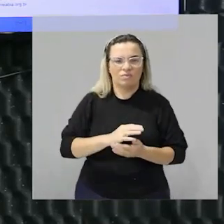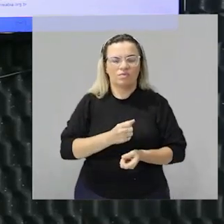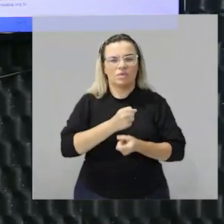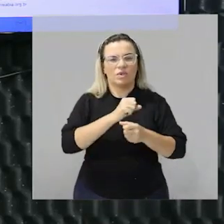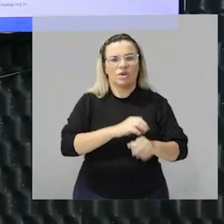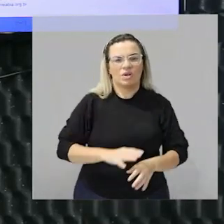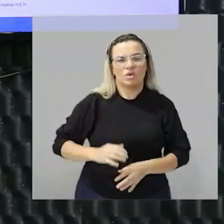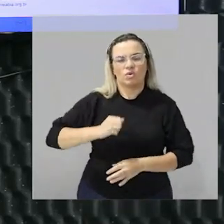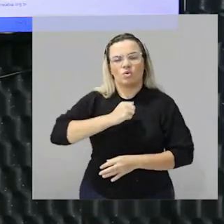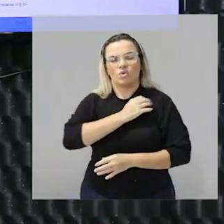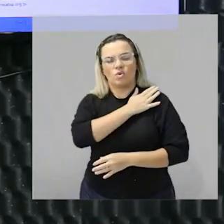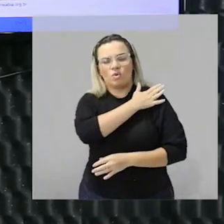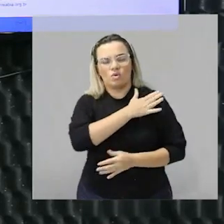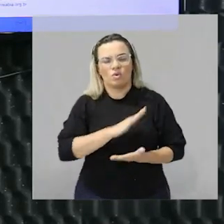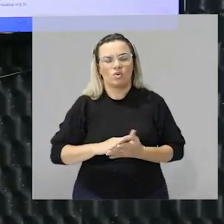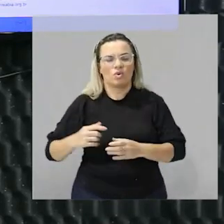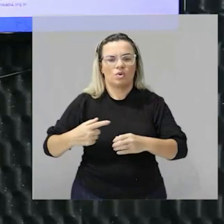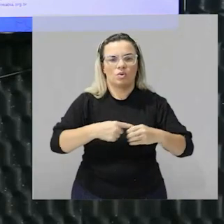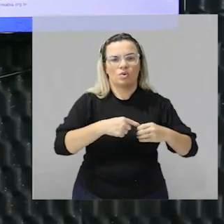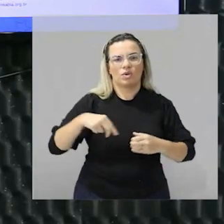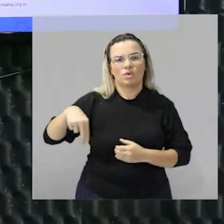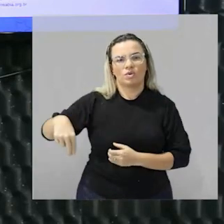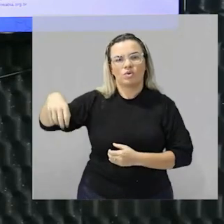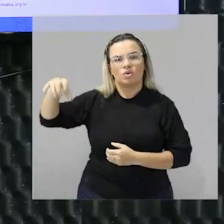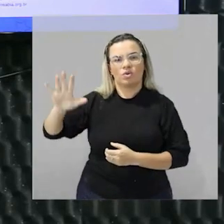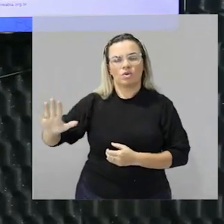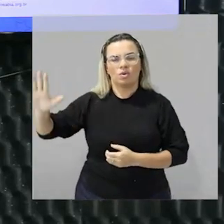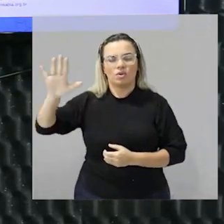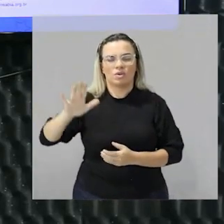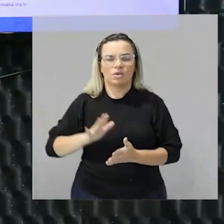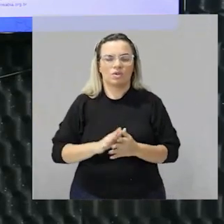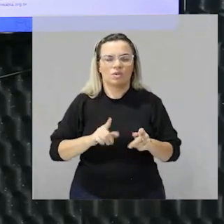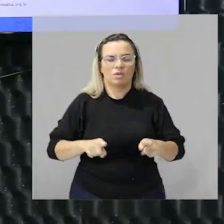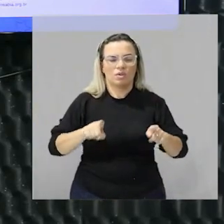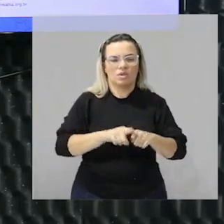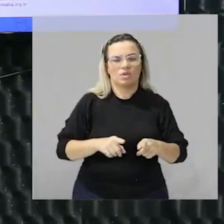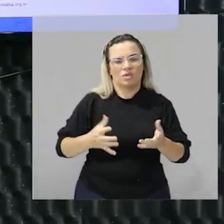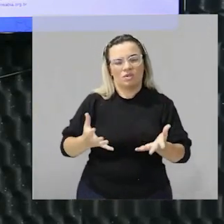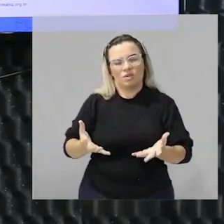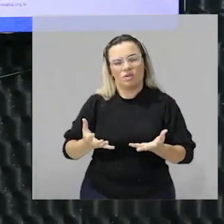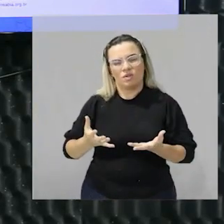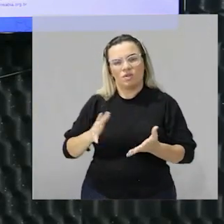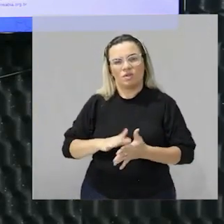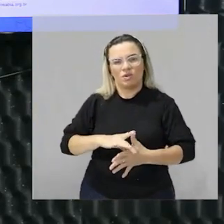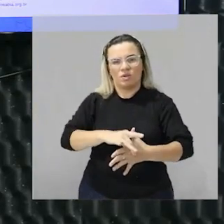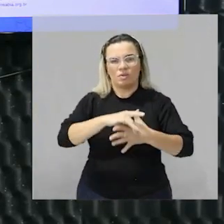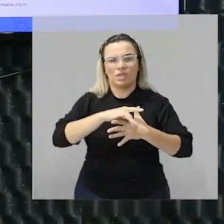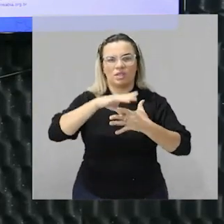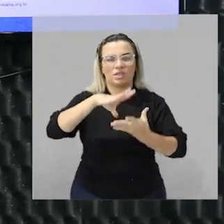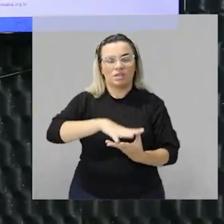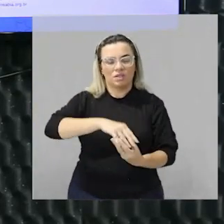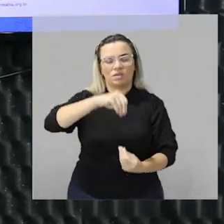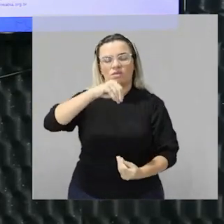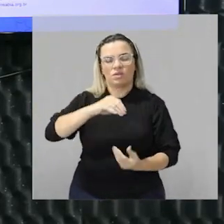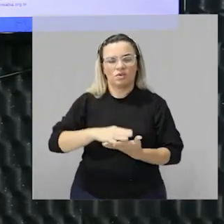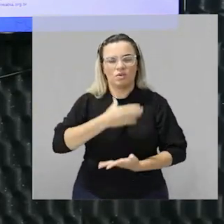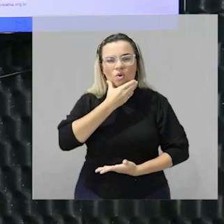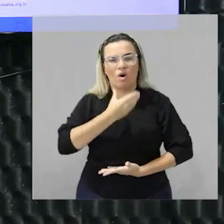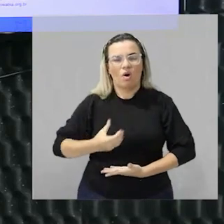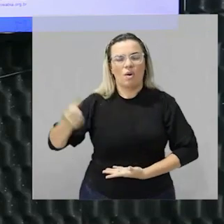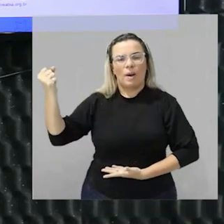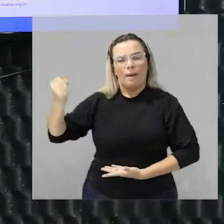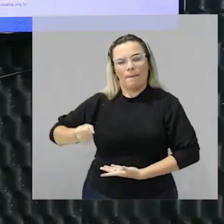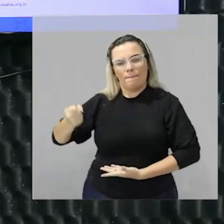coronéis no interior do Nordeste. Eles buscam em Canudos uma liderança espiritual.